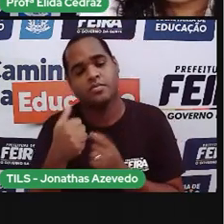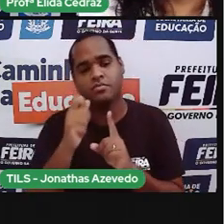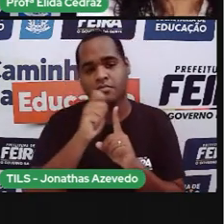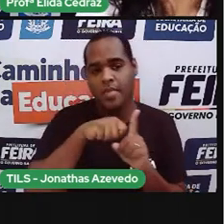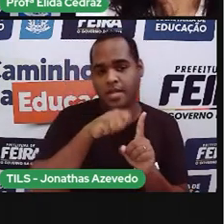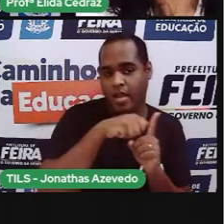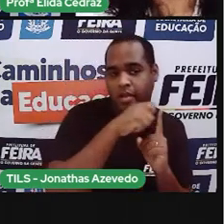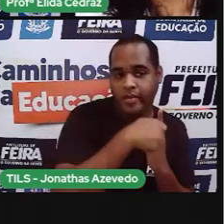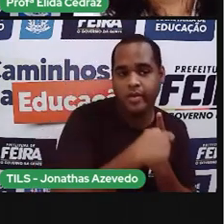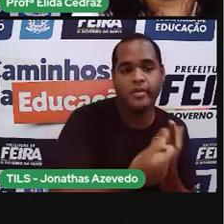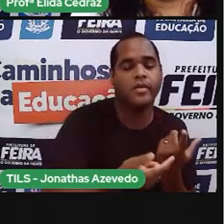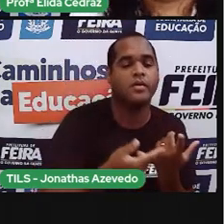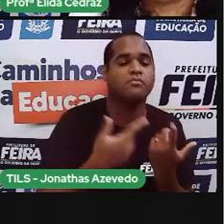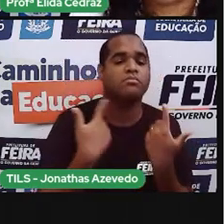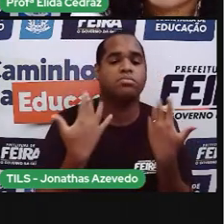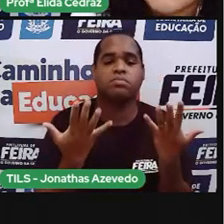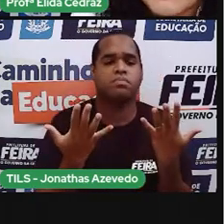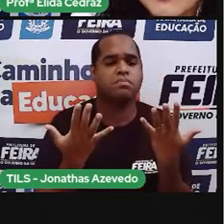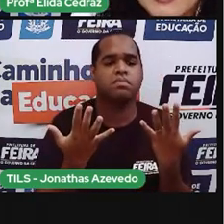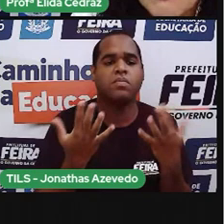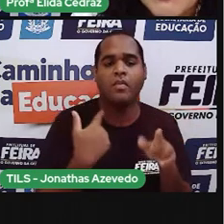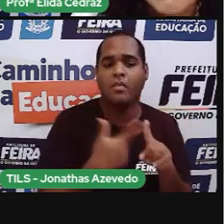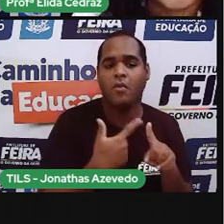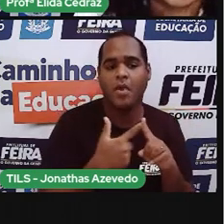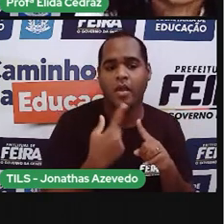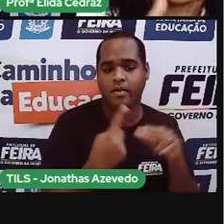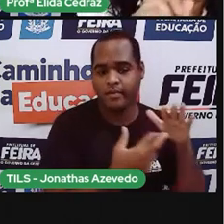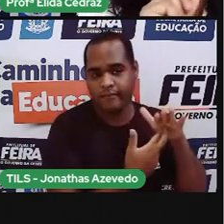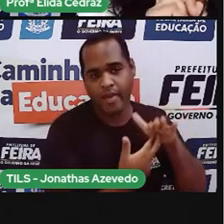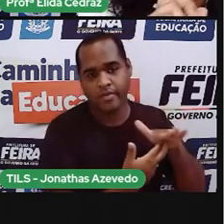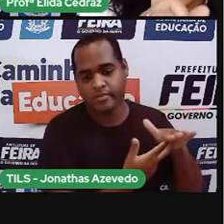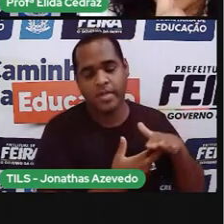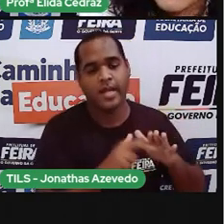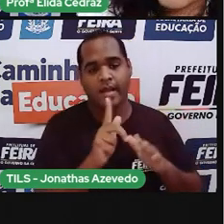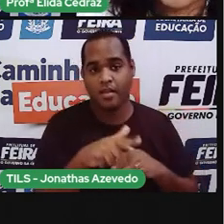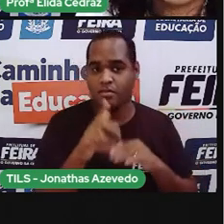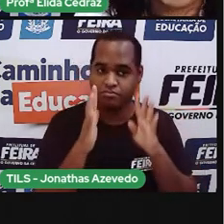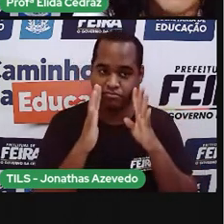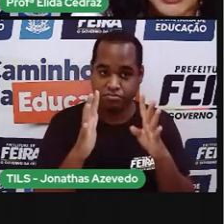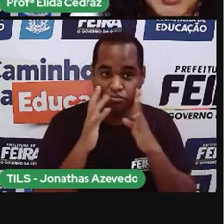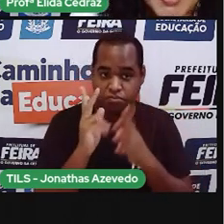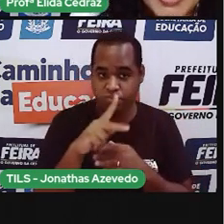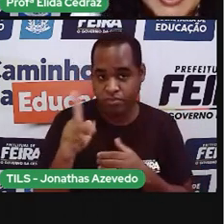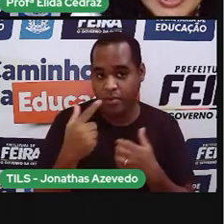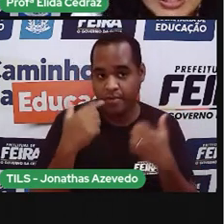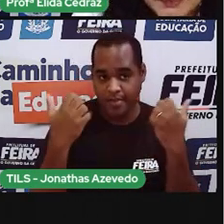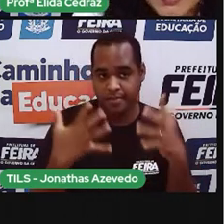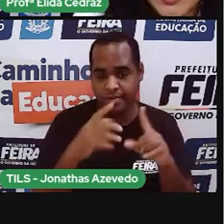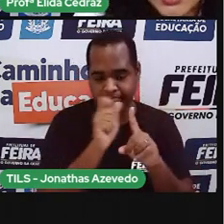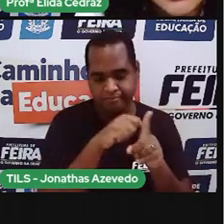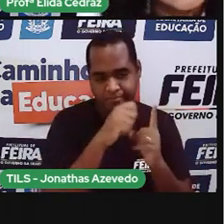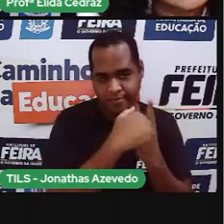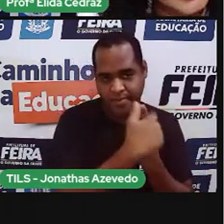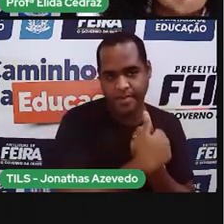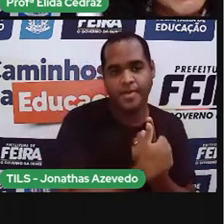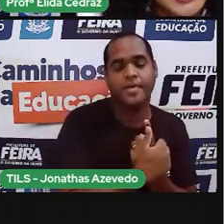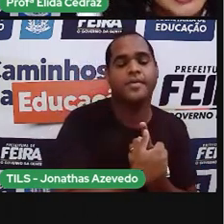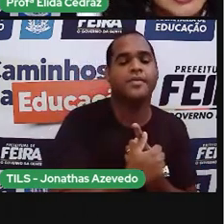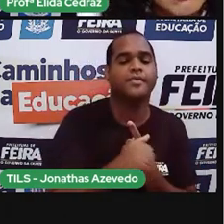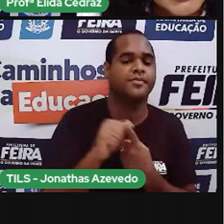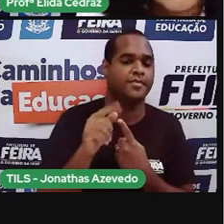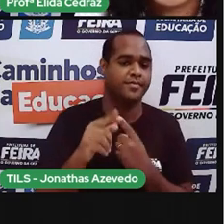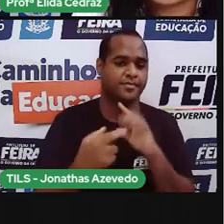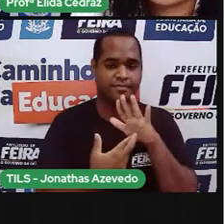banana. Porque na feira livre, preste atenção no que a Pró vai falar sobre a banana. Na